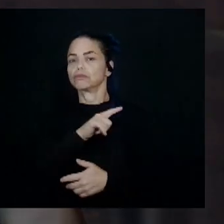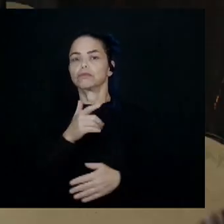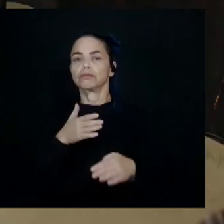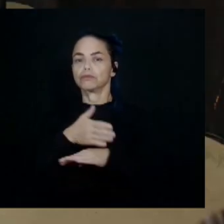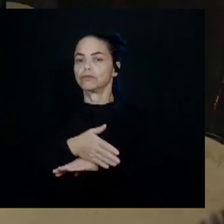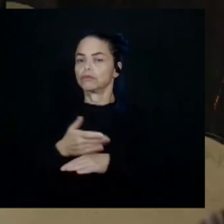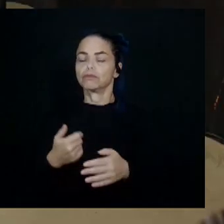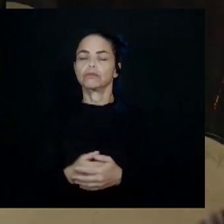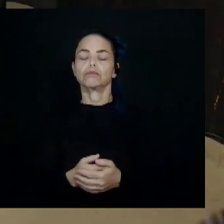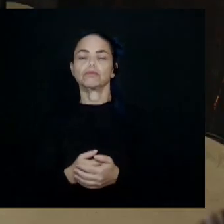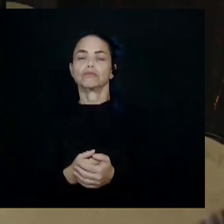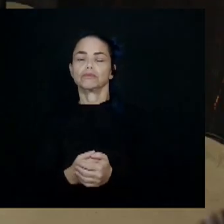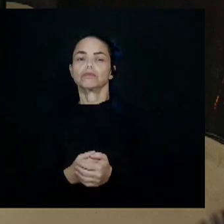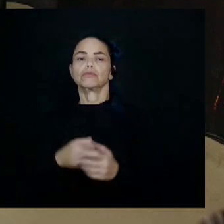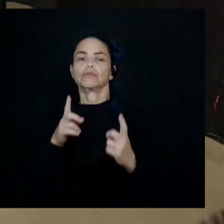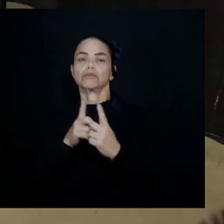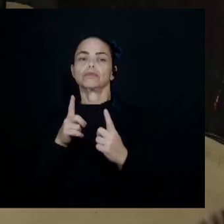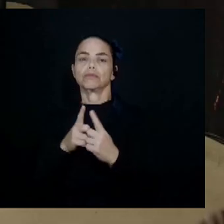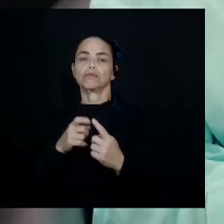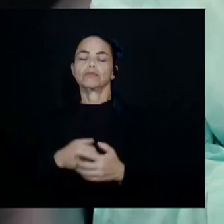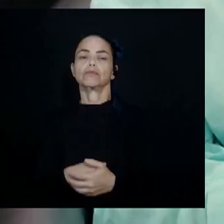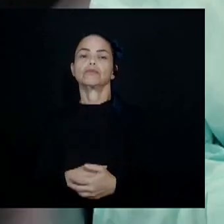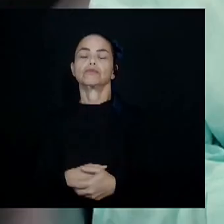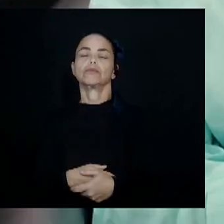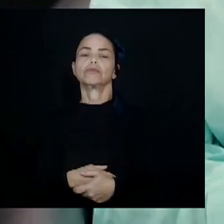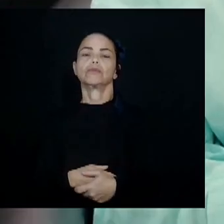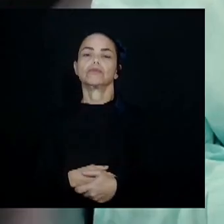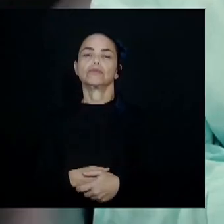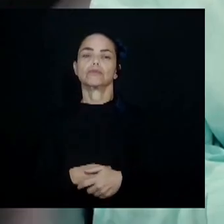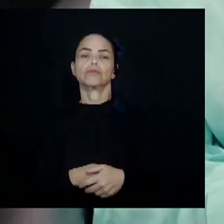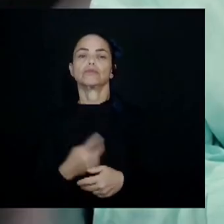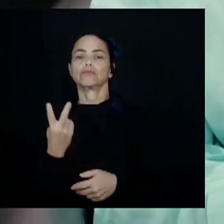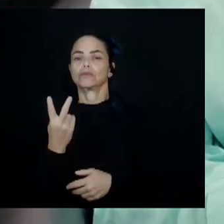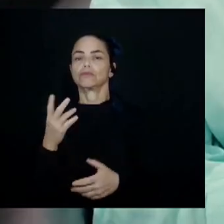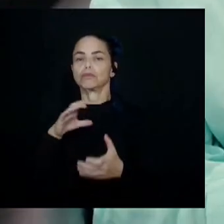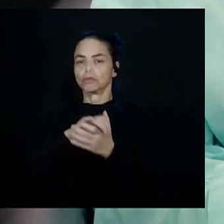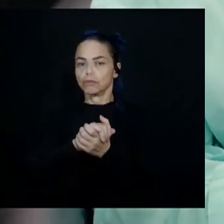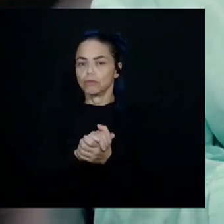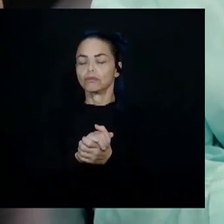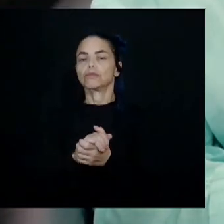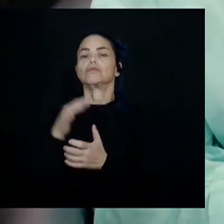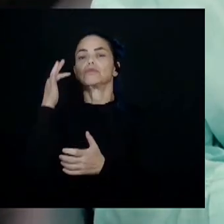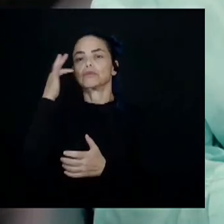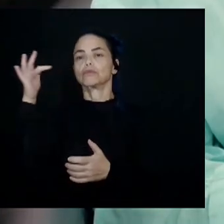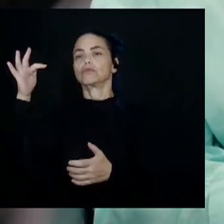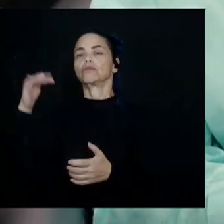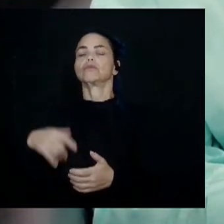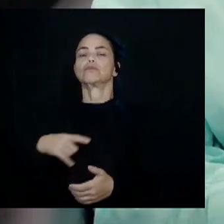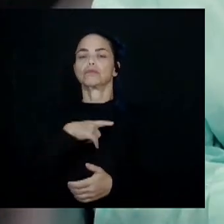Eu atendi recentemente um casal que veio da França, eles tinham um